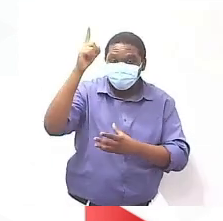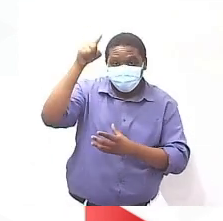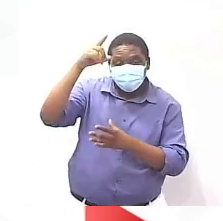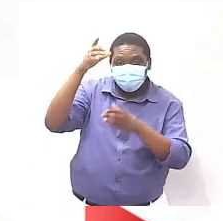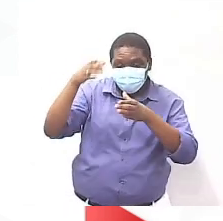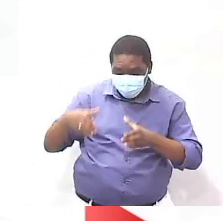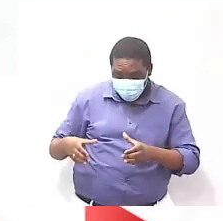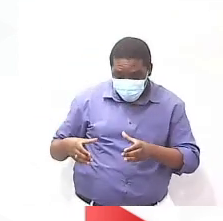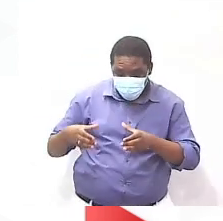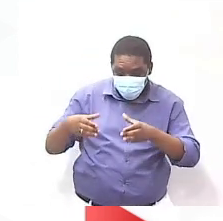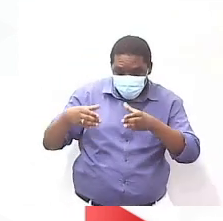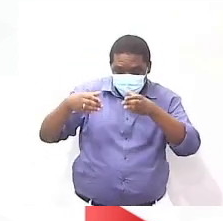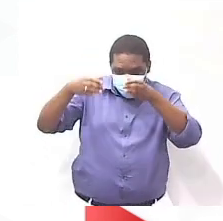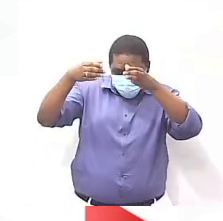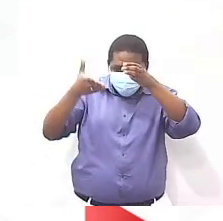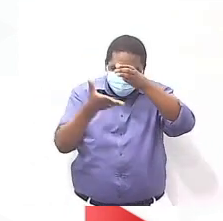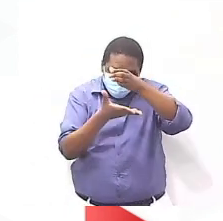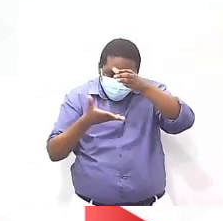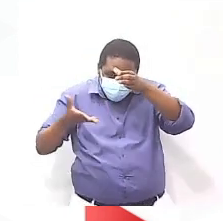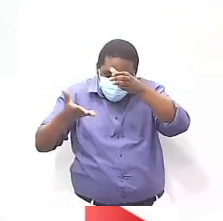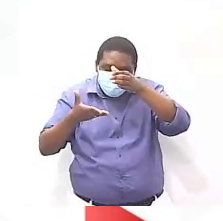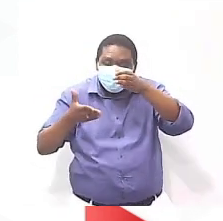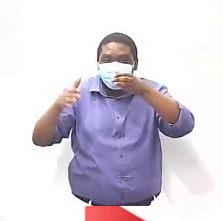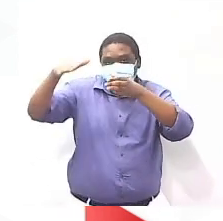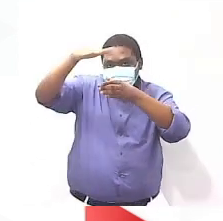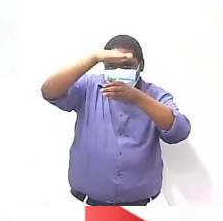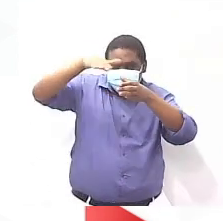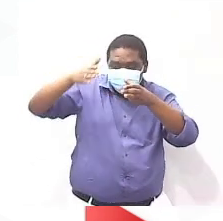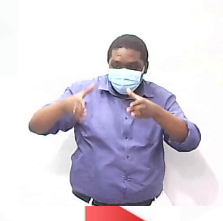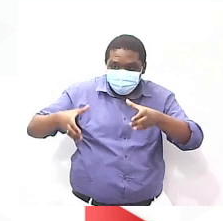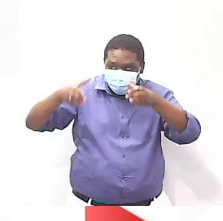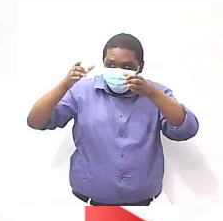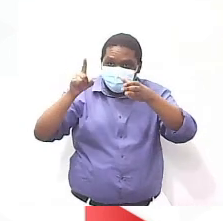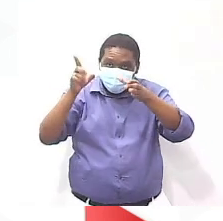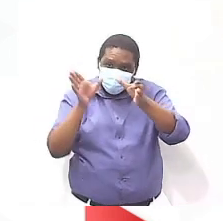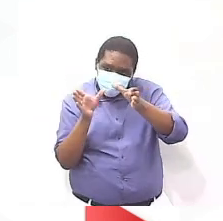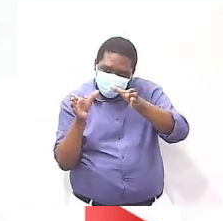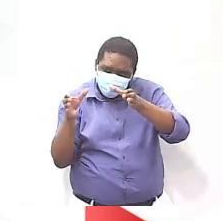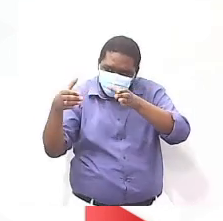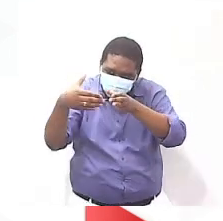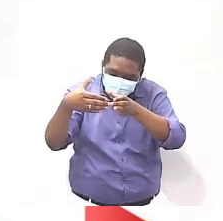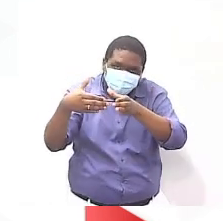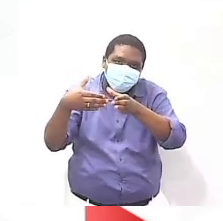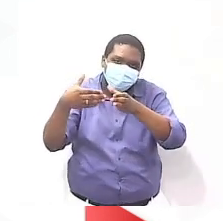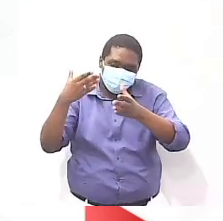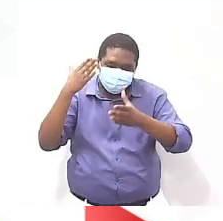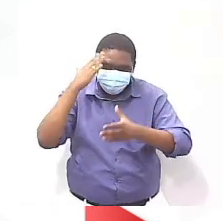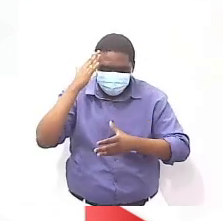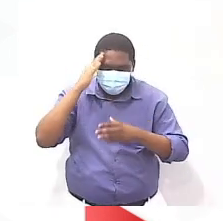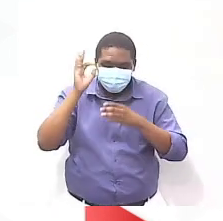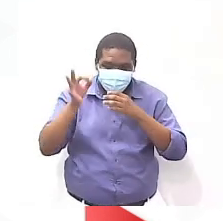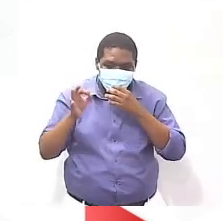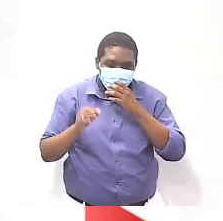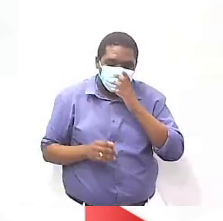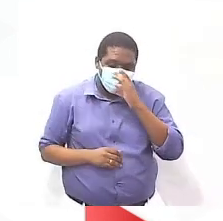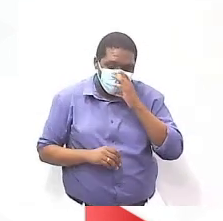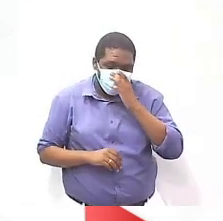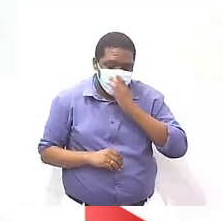entre as suas bases e a superfície lateral é curva, que forma um retângulo, tá bom? Bom,